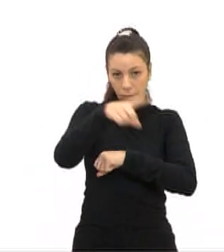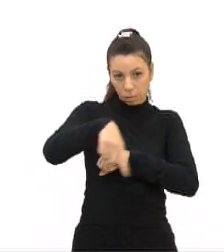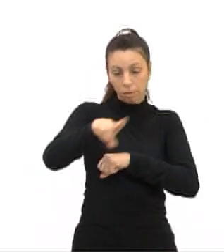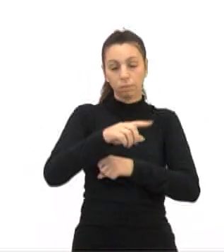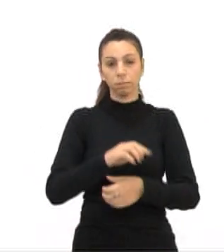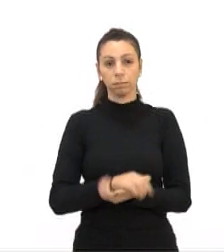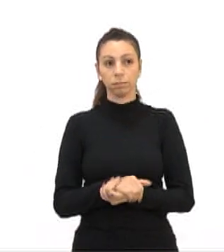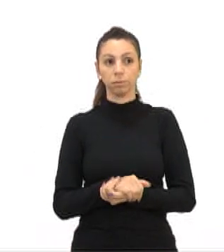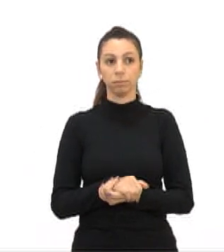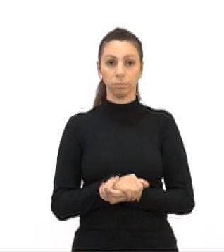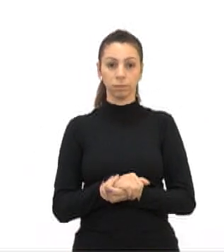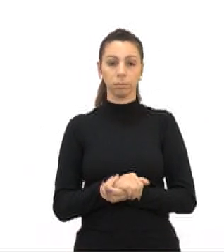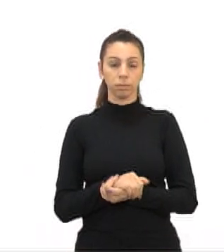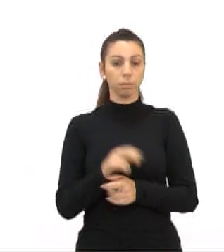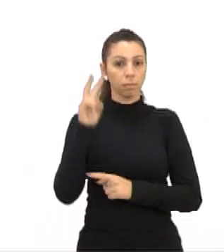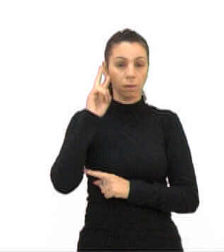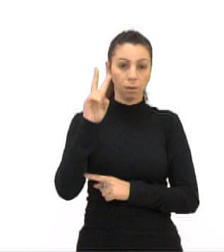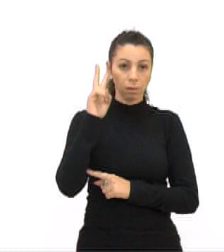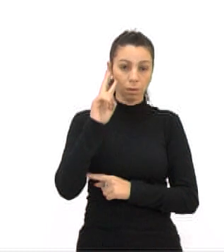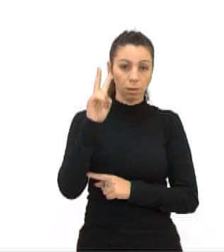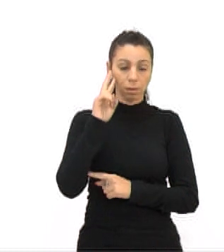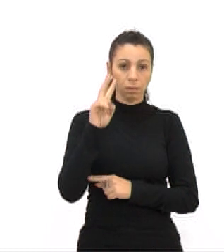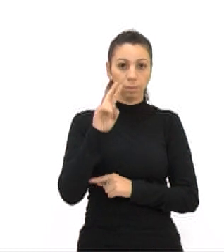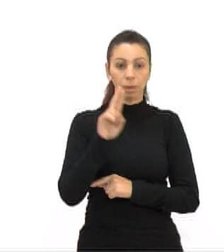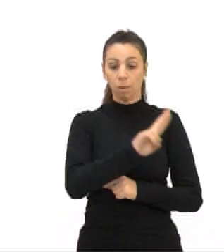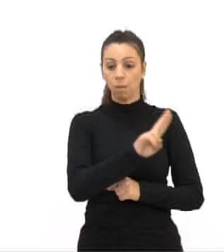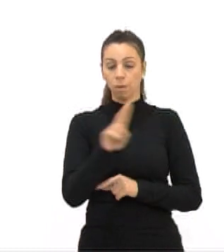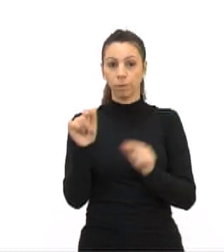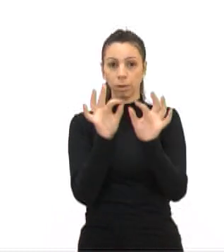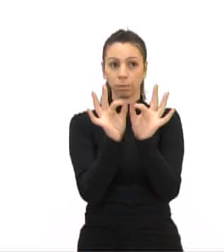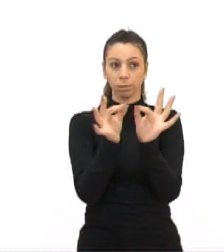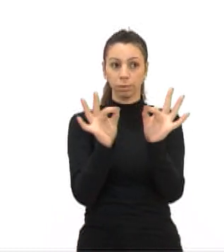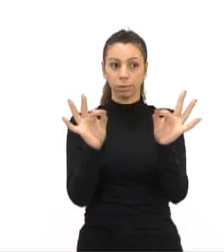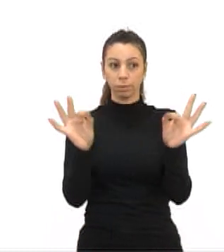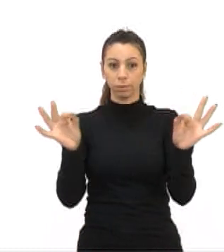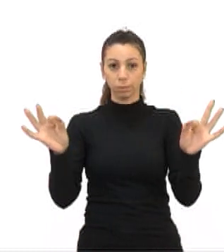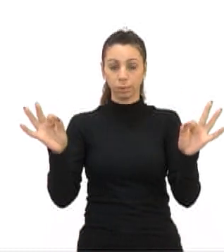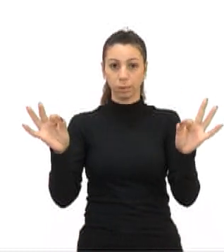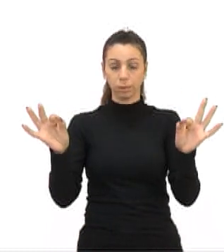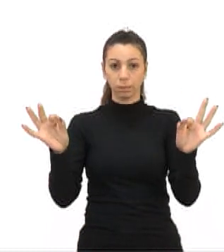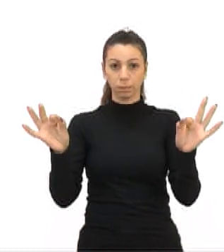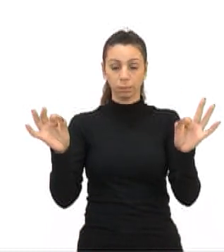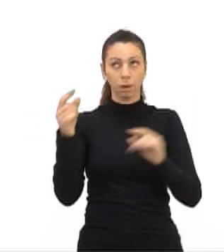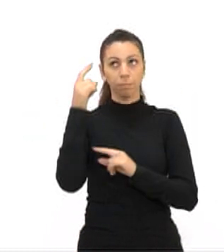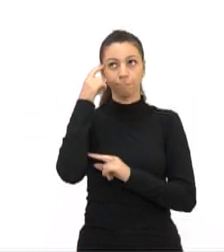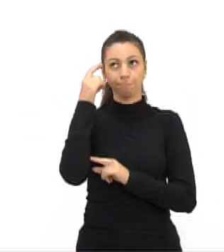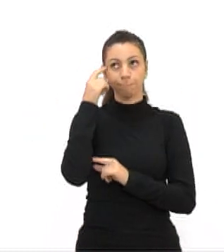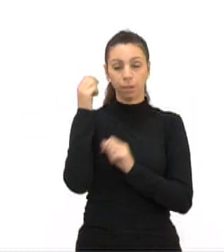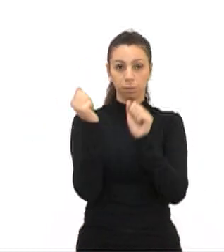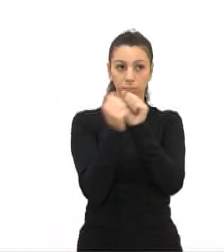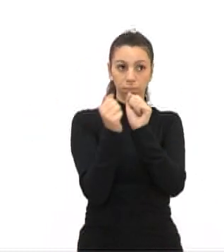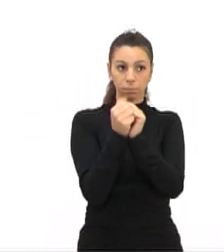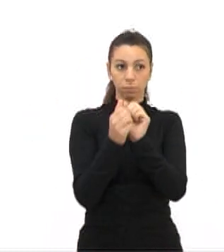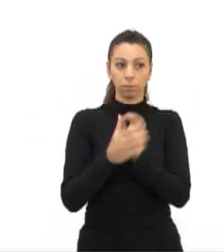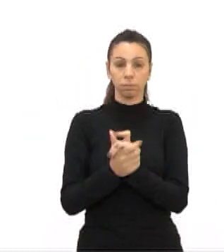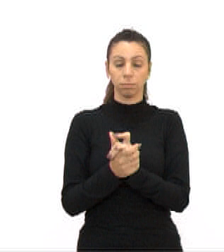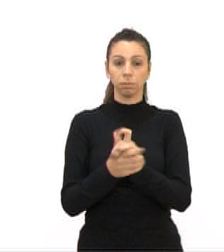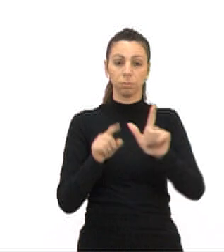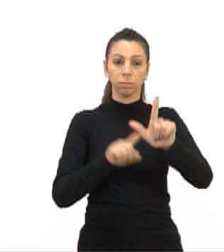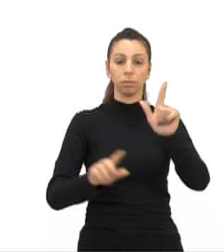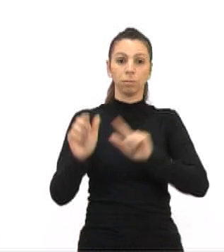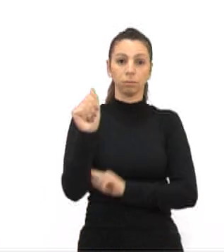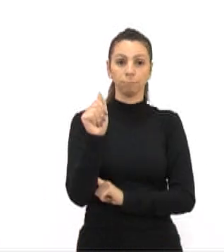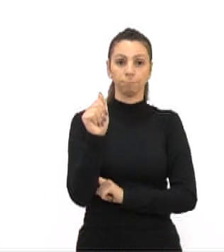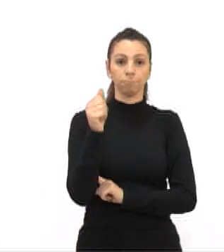socialização. Lembra que é um nome comprido? Eu sempre falei o final do nome. Vamos pensar comigo. Letra A,